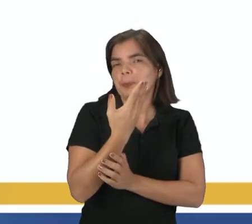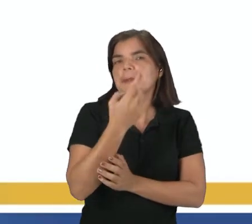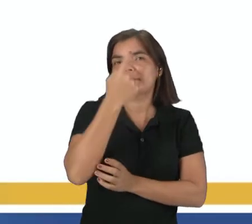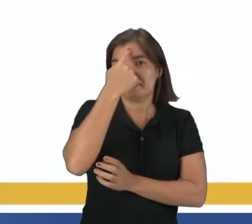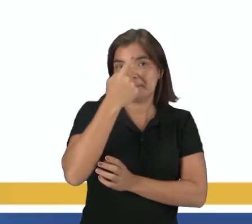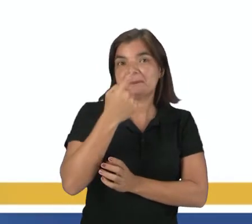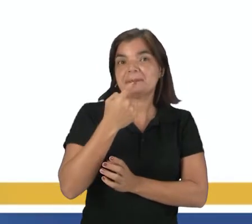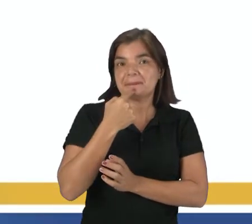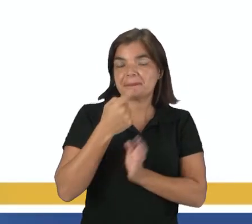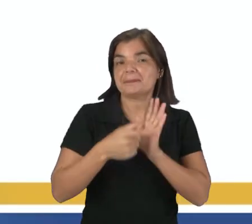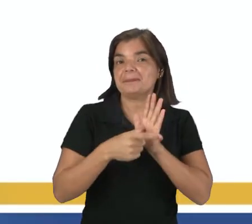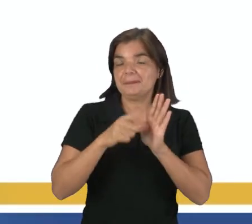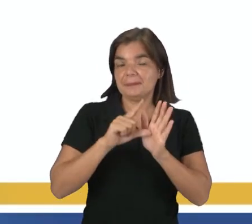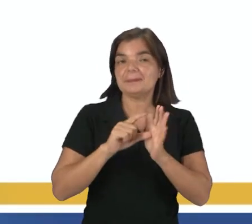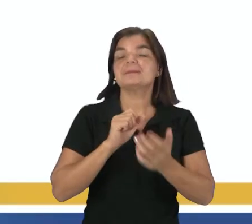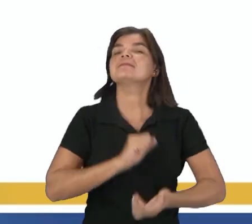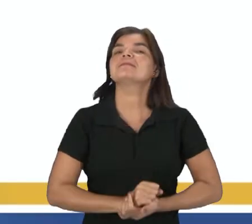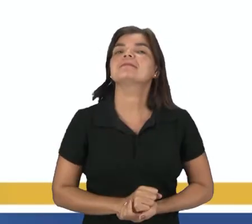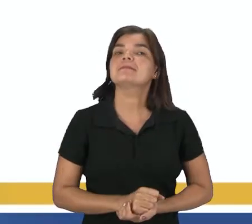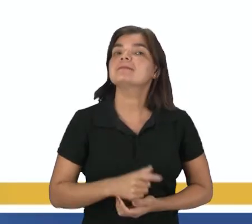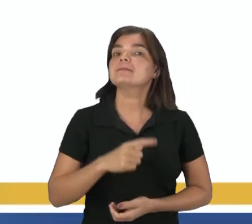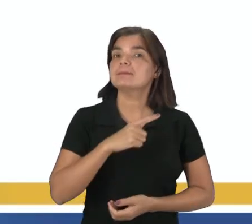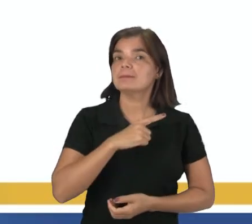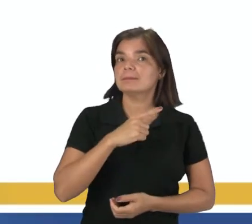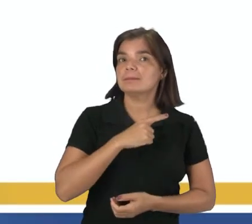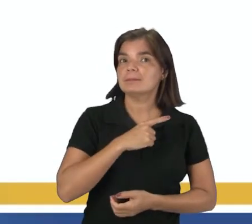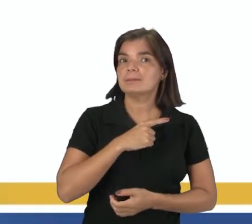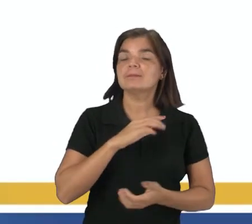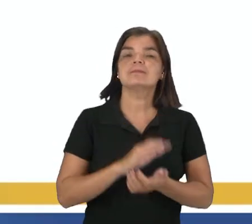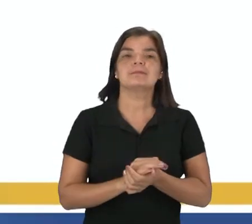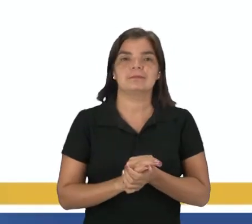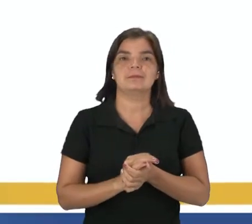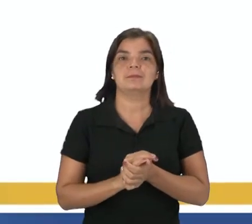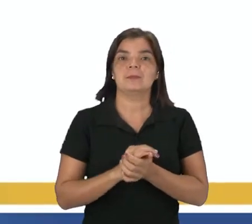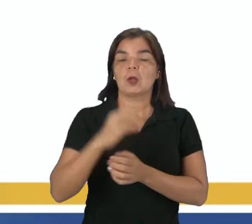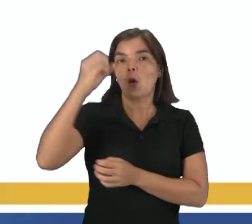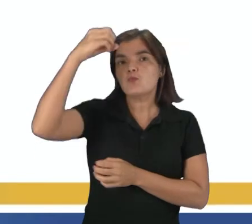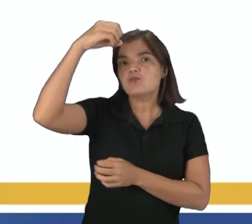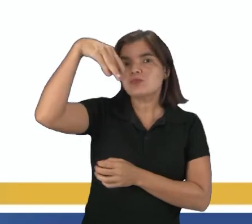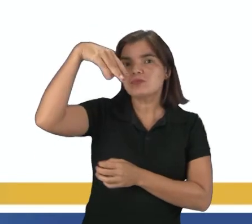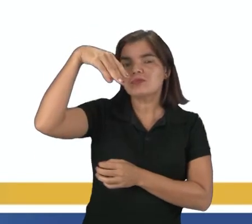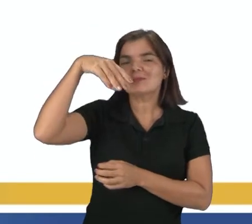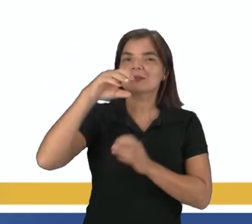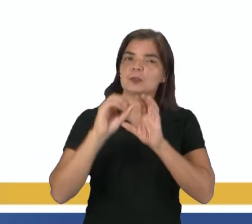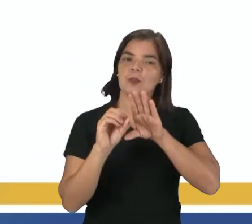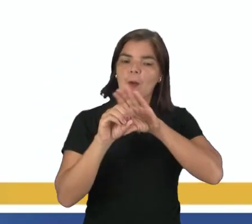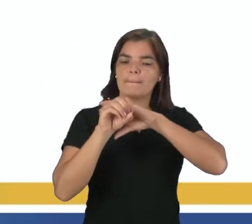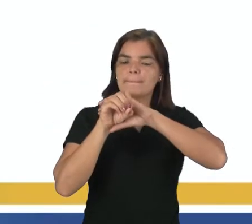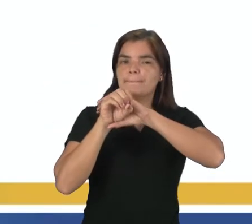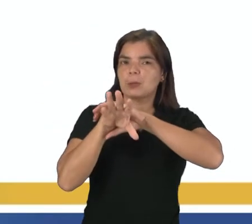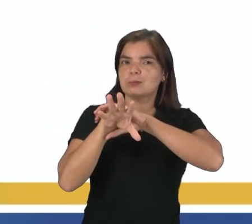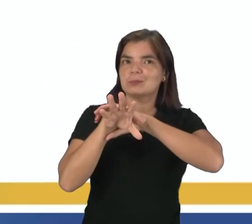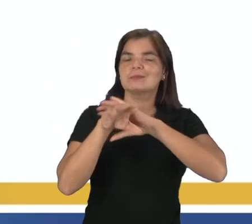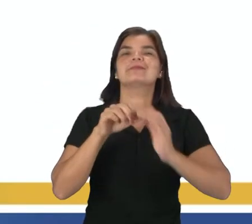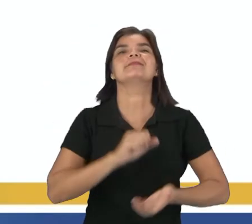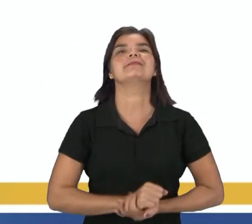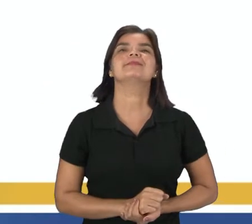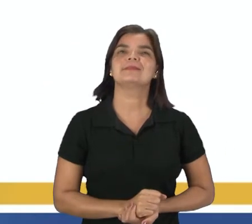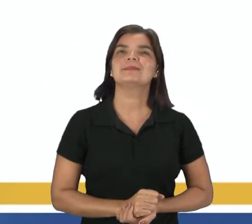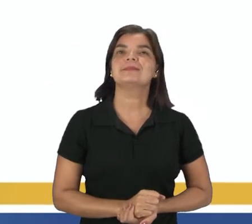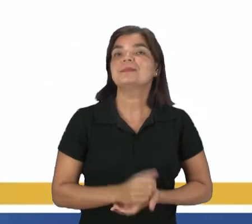que a gente viu também com uma ilustração, e tem um feixe que passa a luz, né? Então, esse é o princípio da